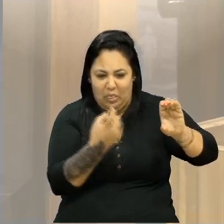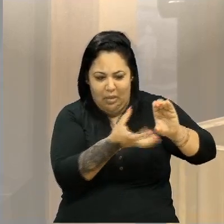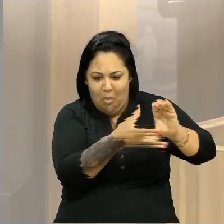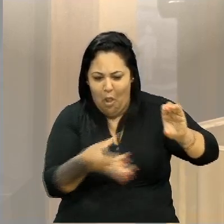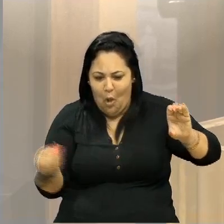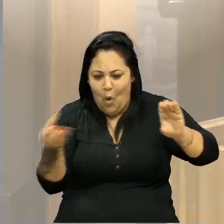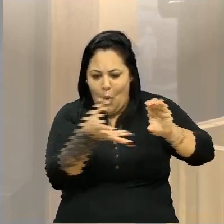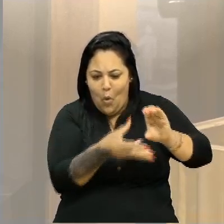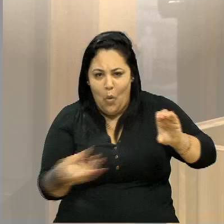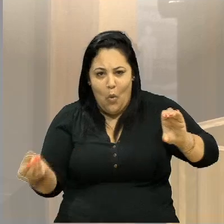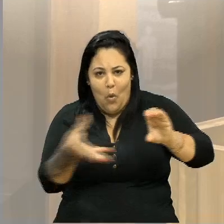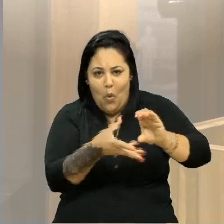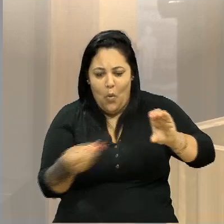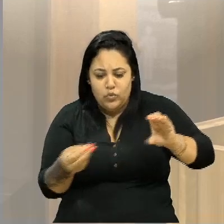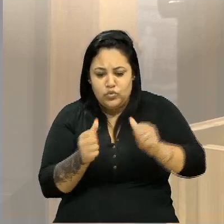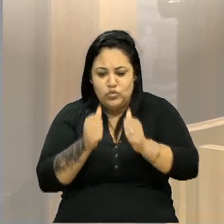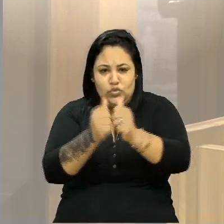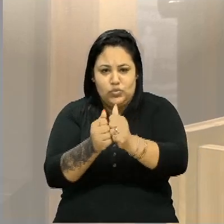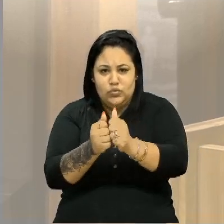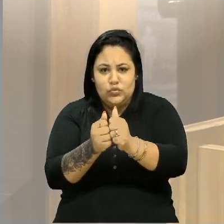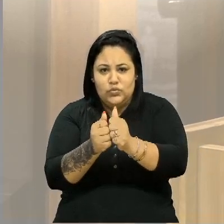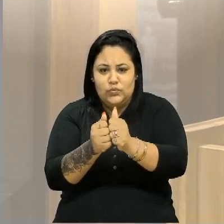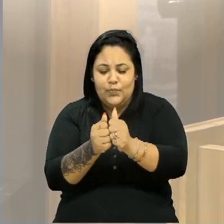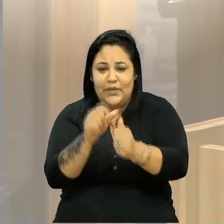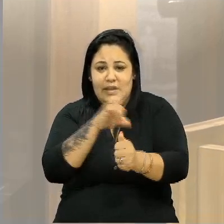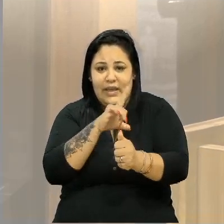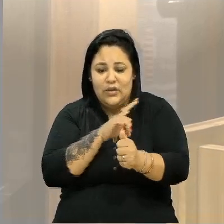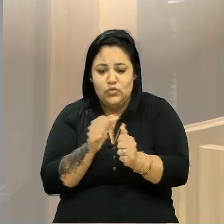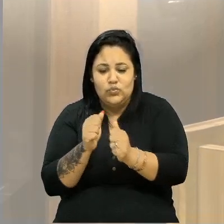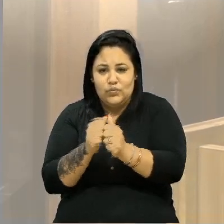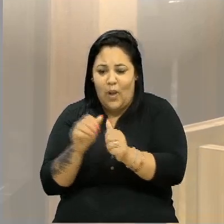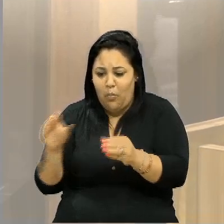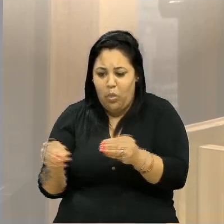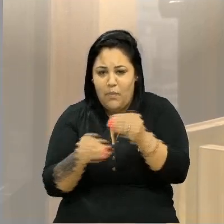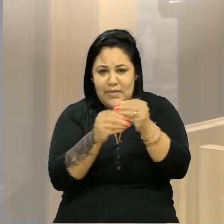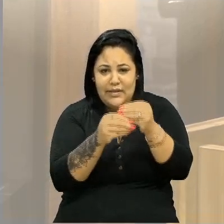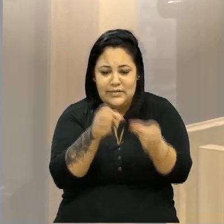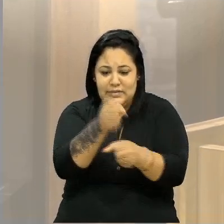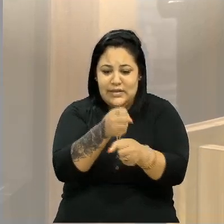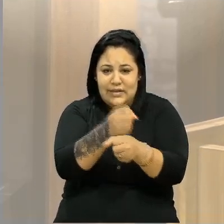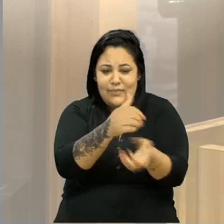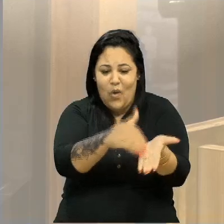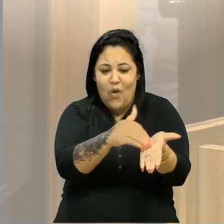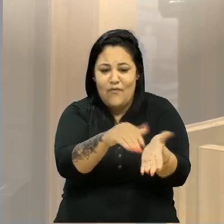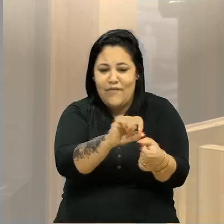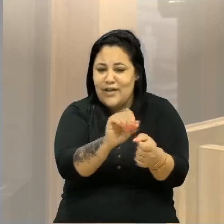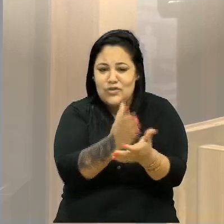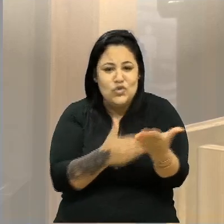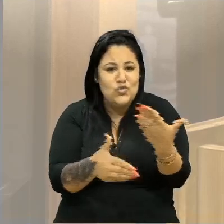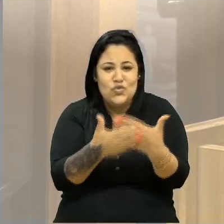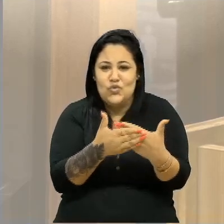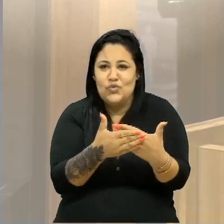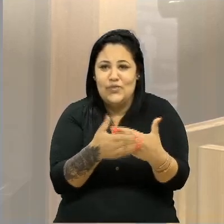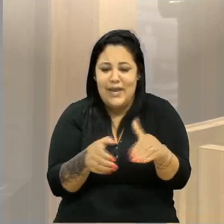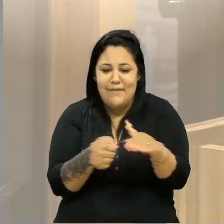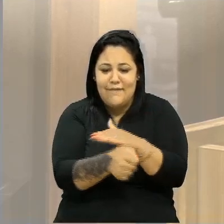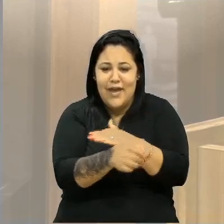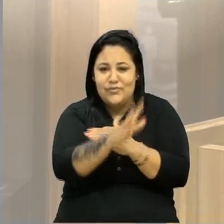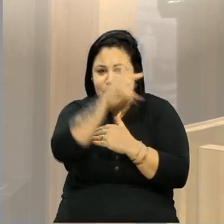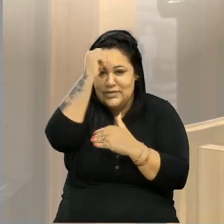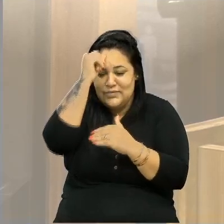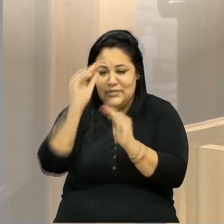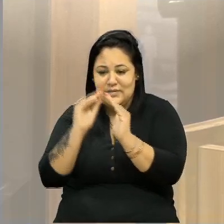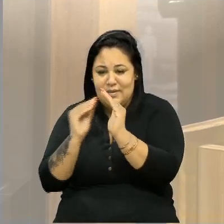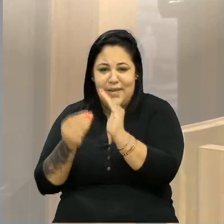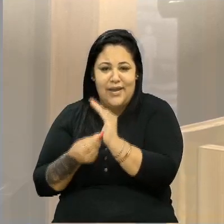parte fluvial junto com o esgoto cloacal fica junto. A Secretaria de Obras faz toda a obra, investe tudo em cima, e o SAMAI